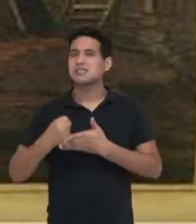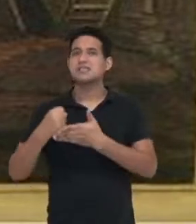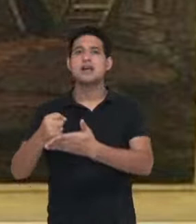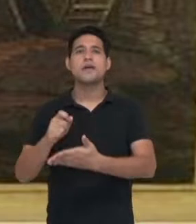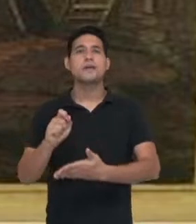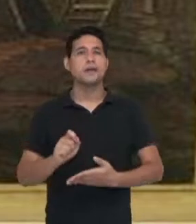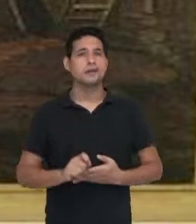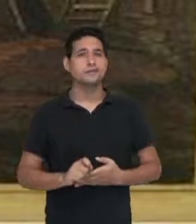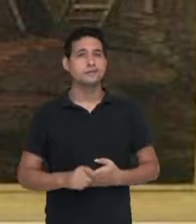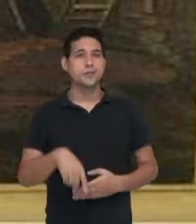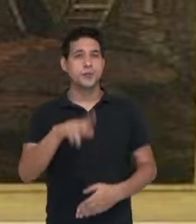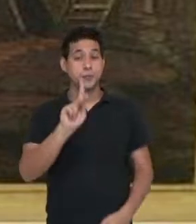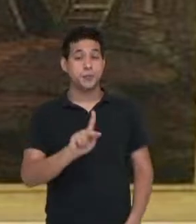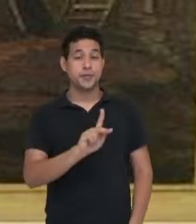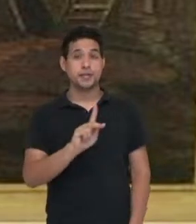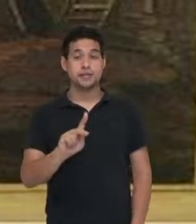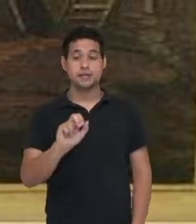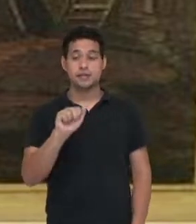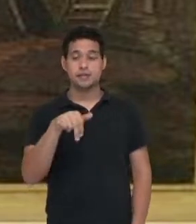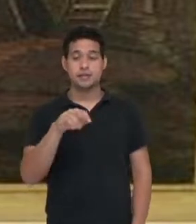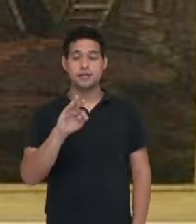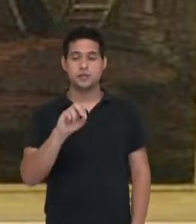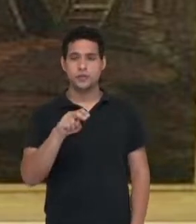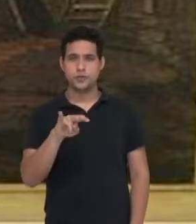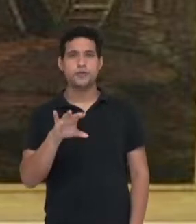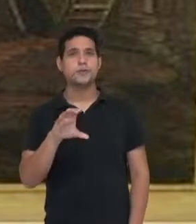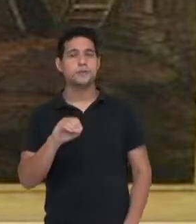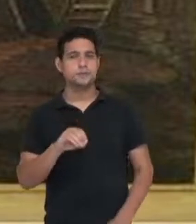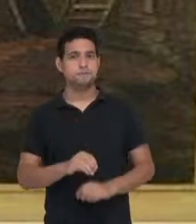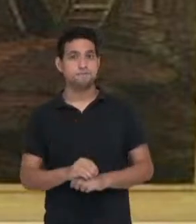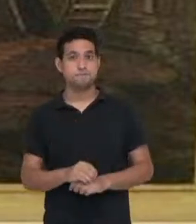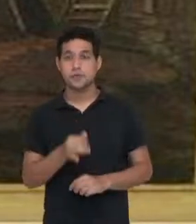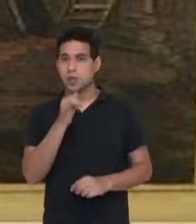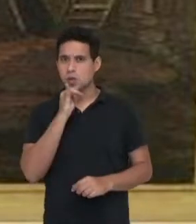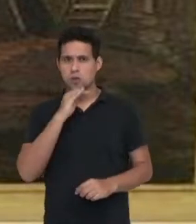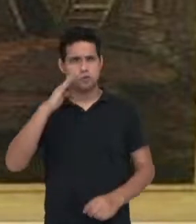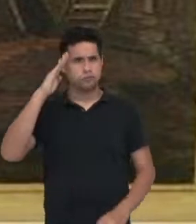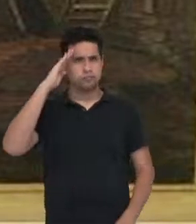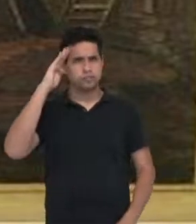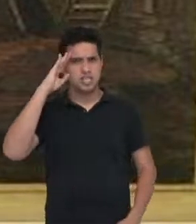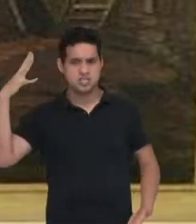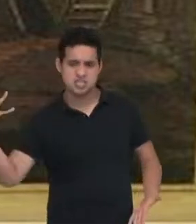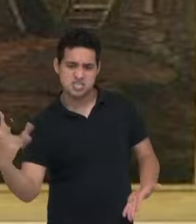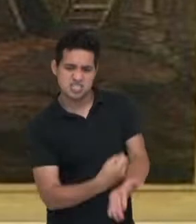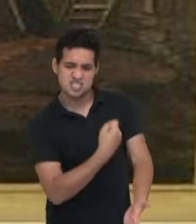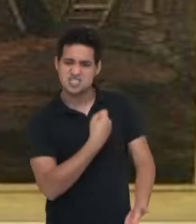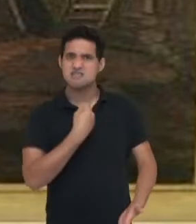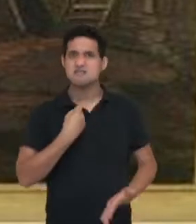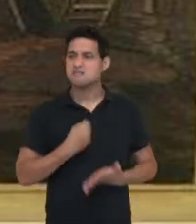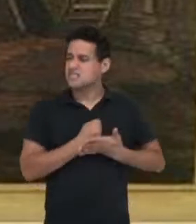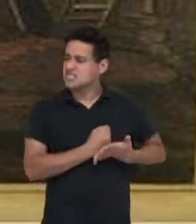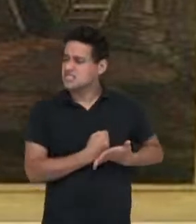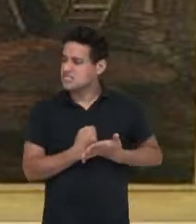en Padre Antônio Melo. Então ele foi sequestrado e foi,